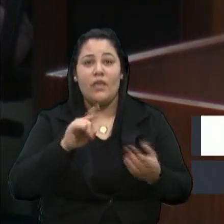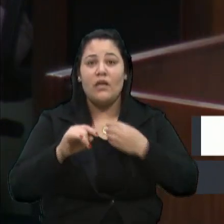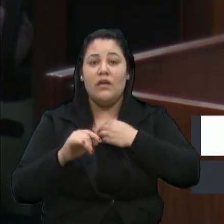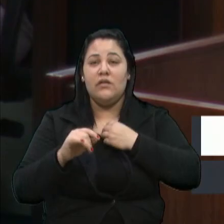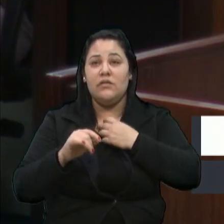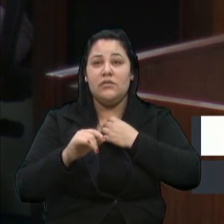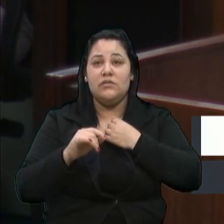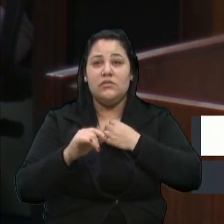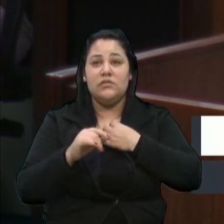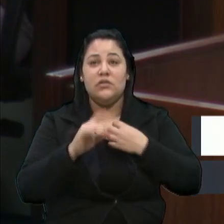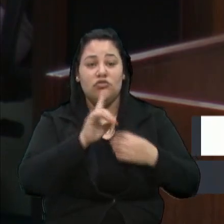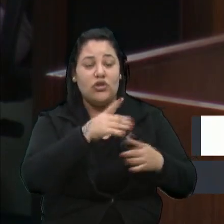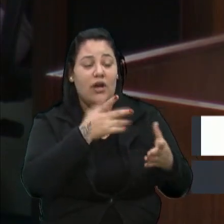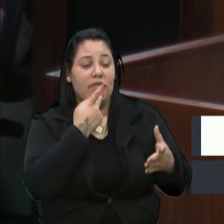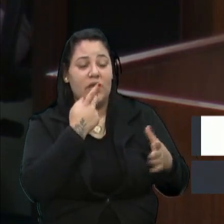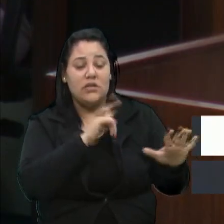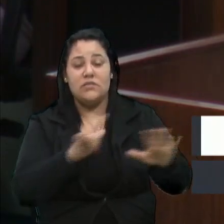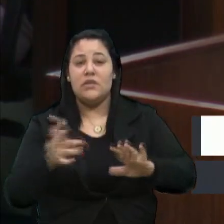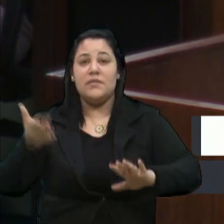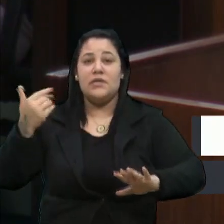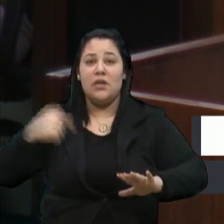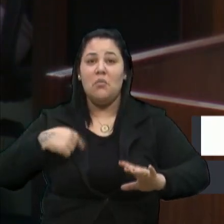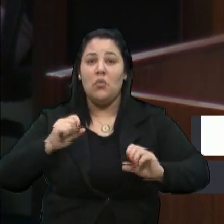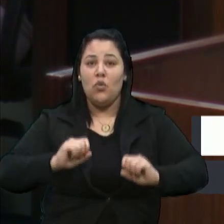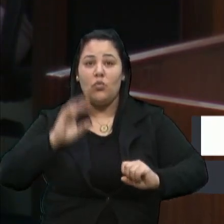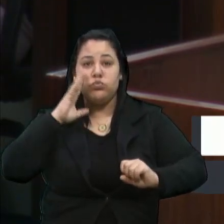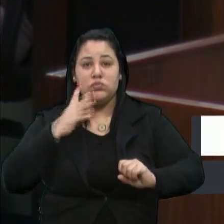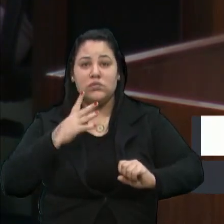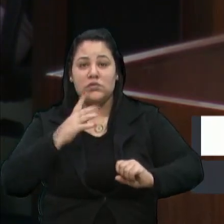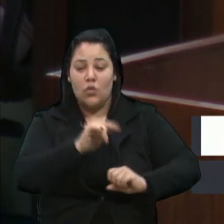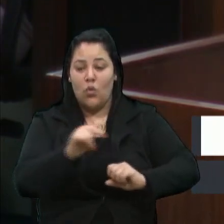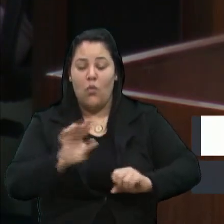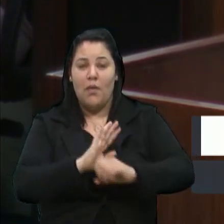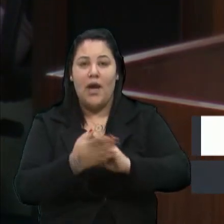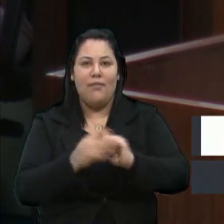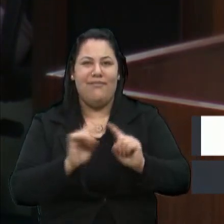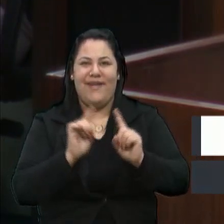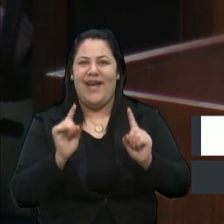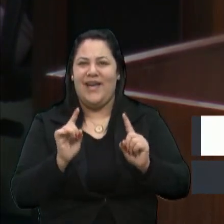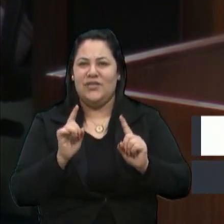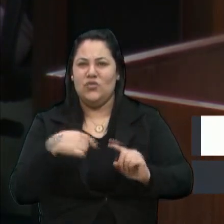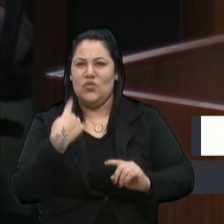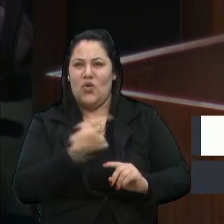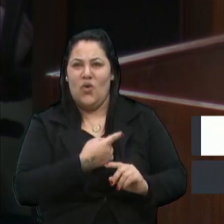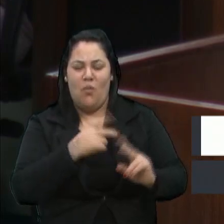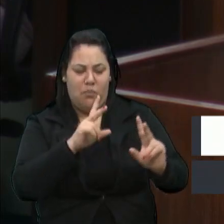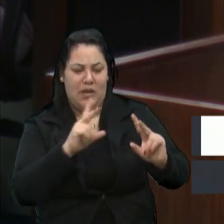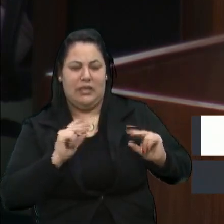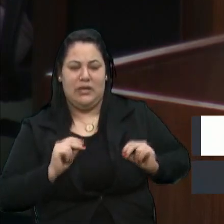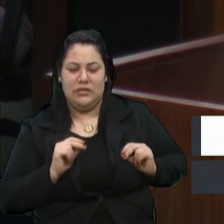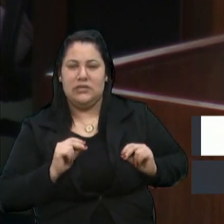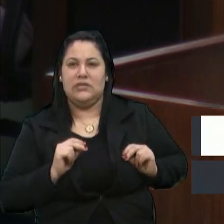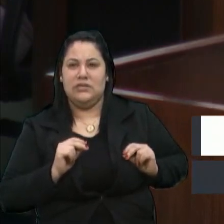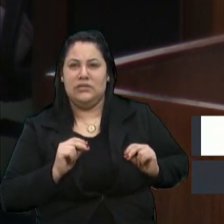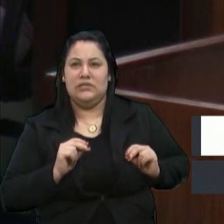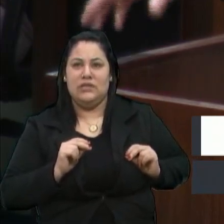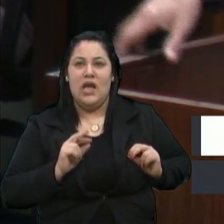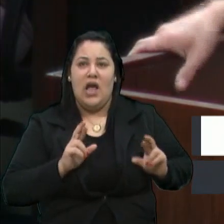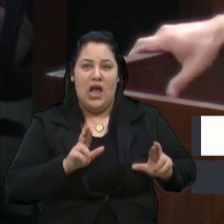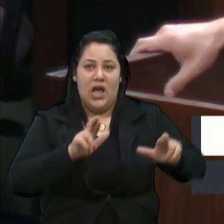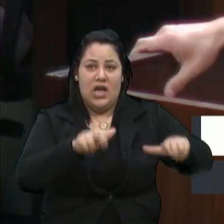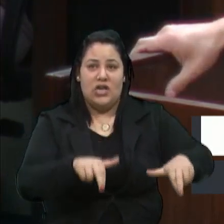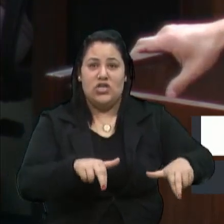semana passada que para funcionar em outros bairros mas no Jardim alourado que pertence a a a a aquele a região do